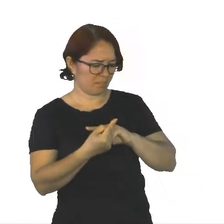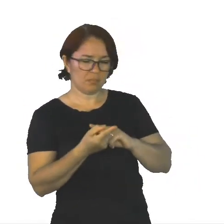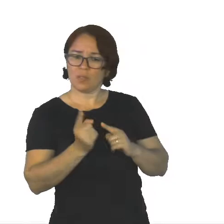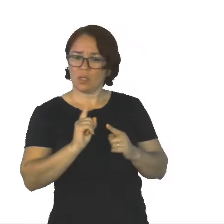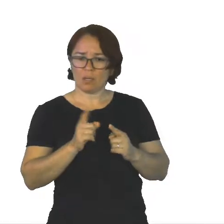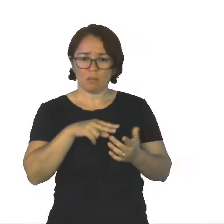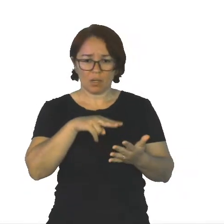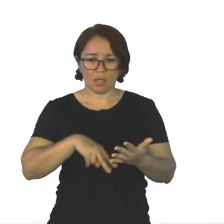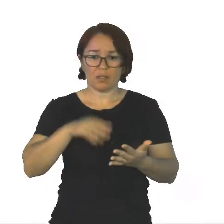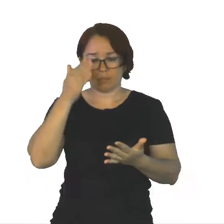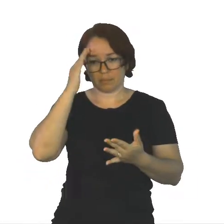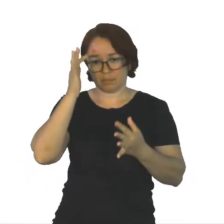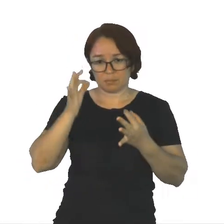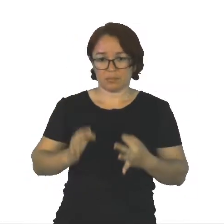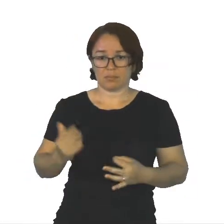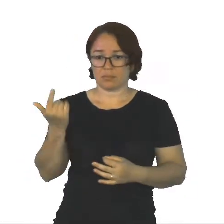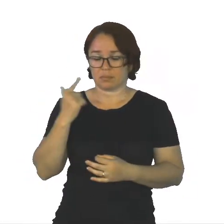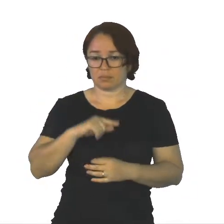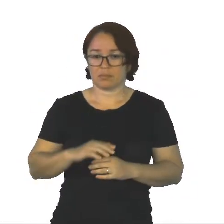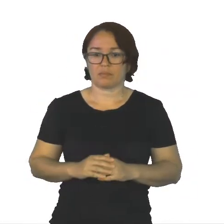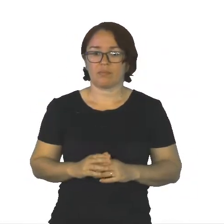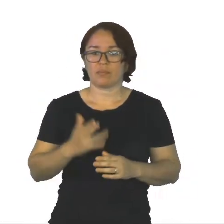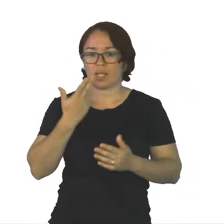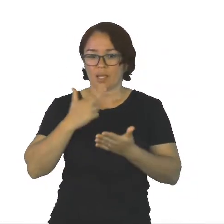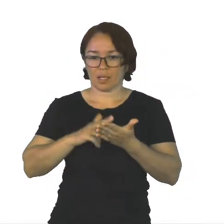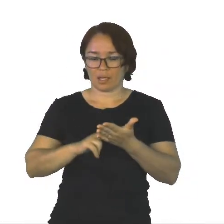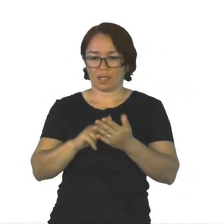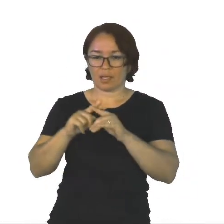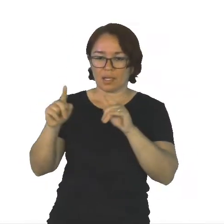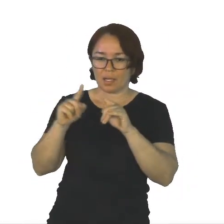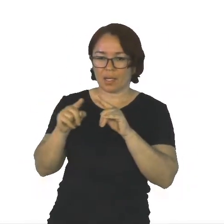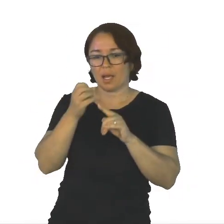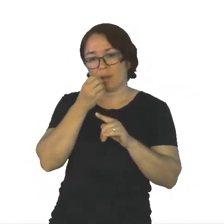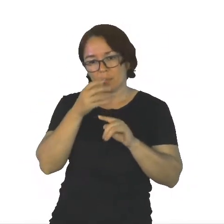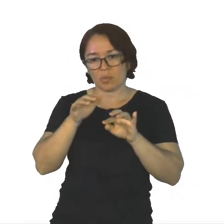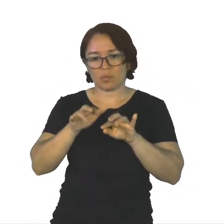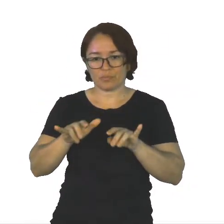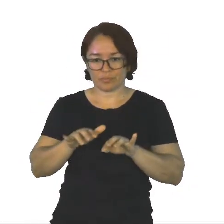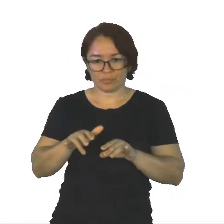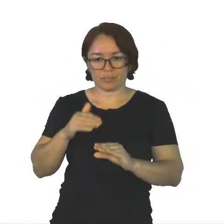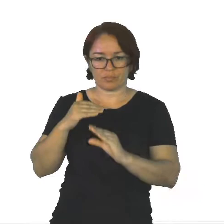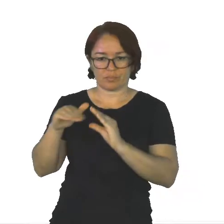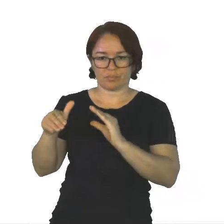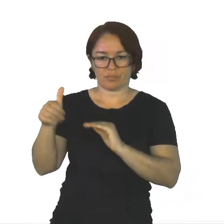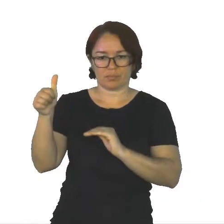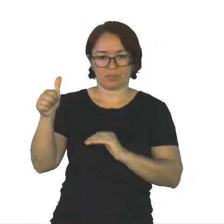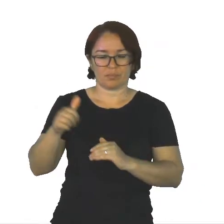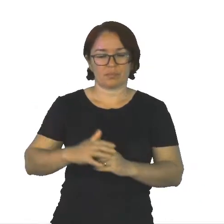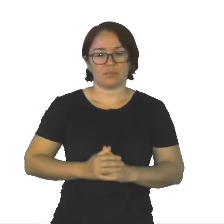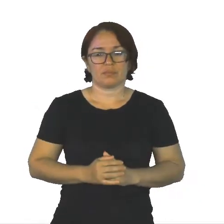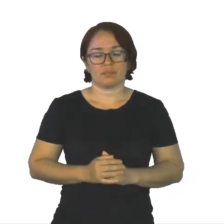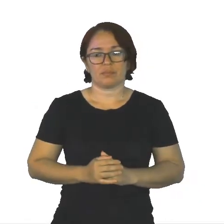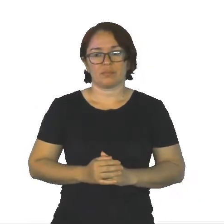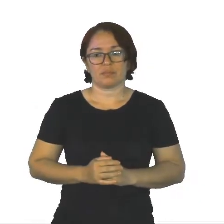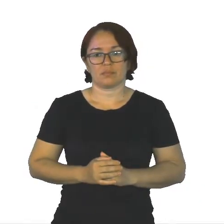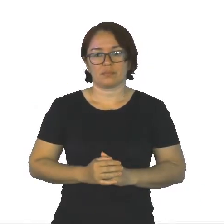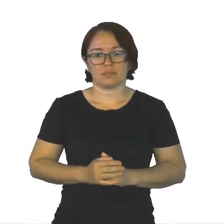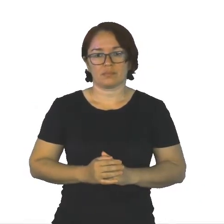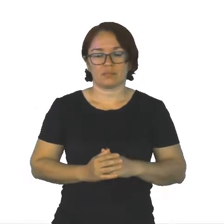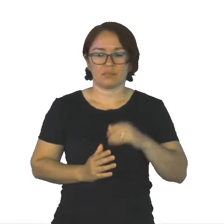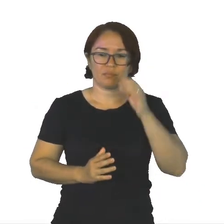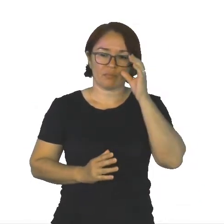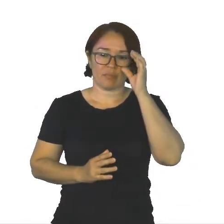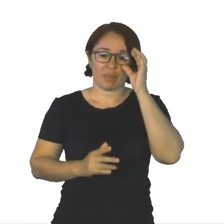palavra. Então, a carta de reclamação, ela deve ser preferencialmente digitada. A linguagem deve